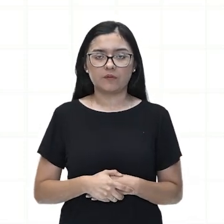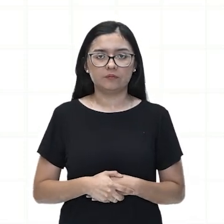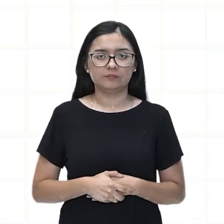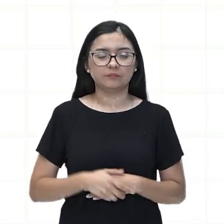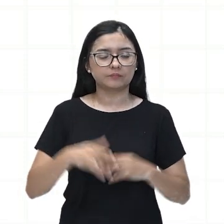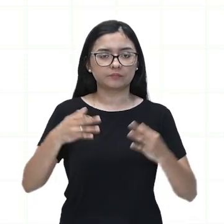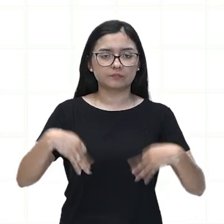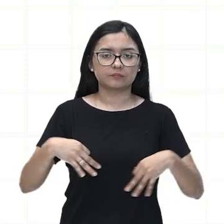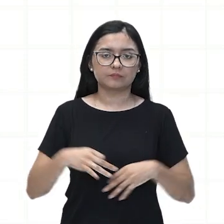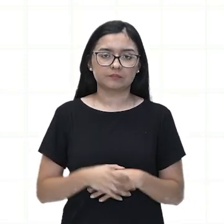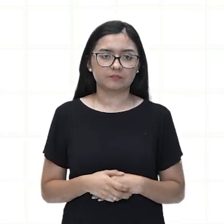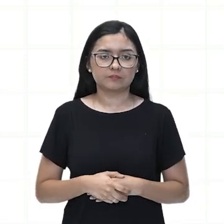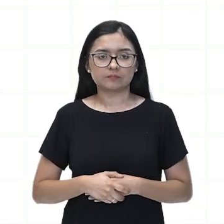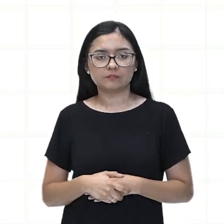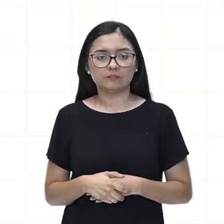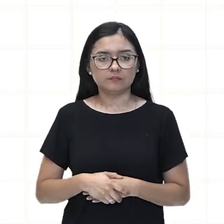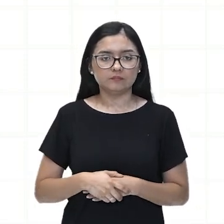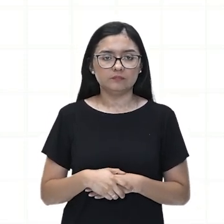certo?